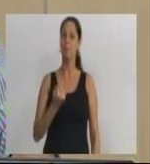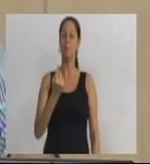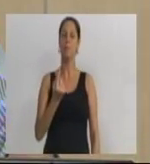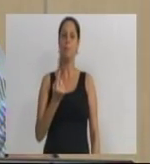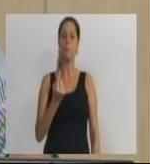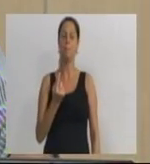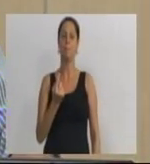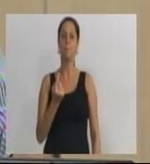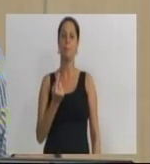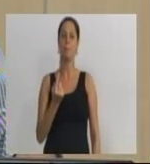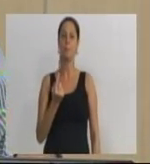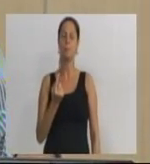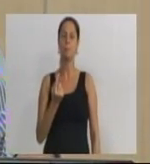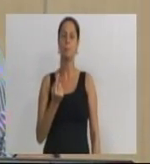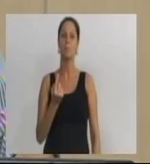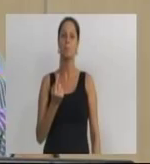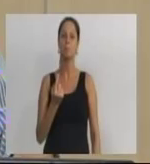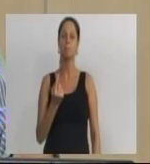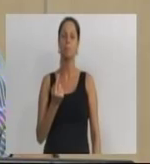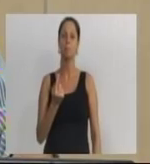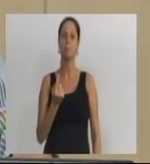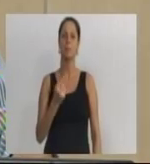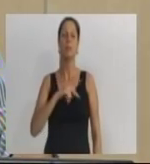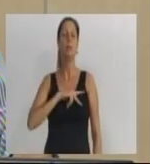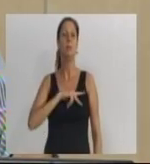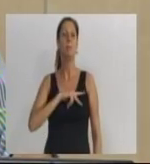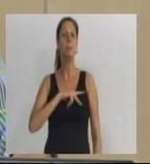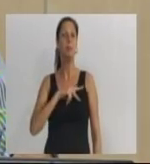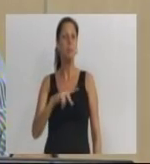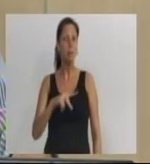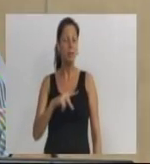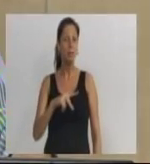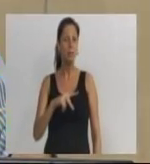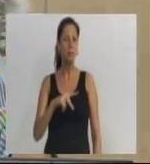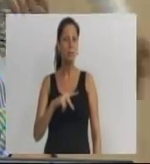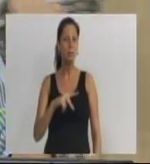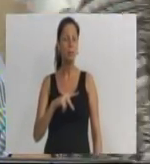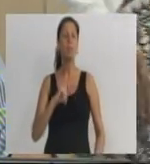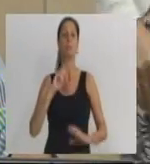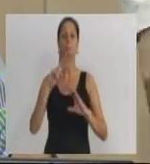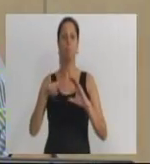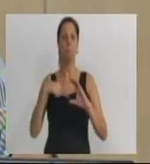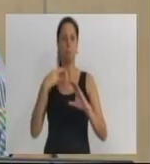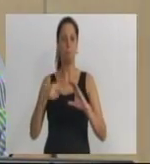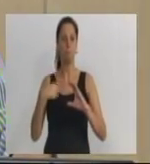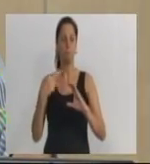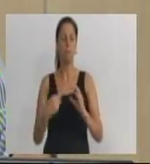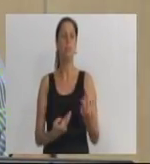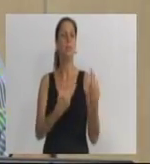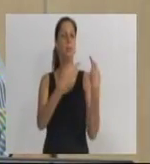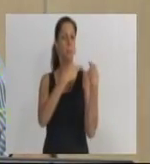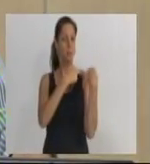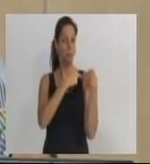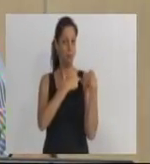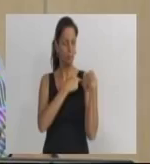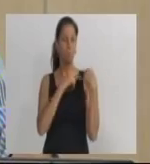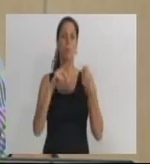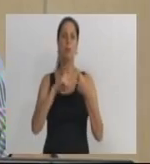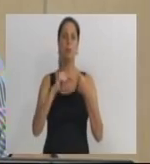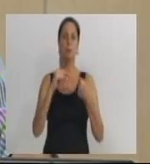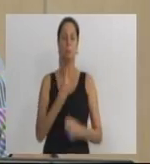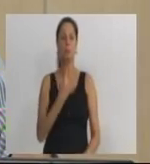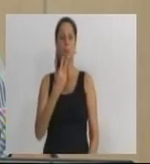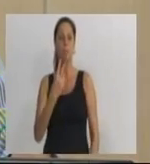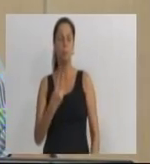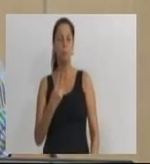que o presidente da Câmara Municipal de Blumenau, no uso de suas atribuições, que ele confere, o artigo 42, parágrafo